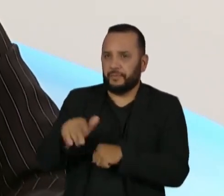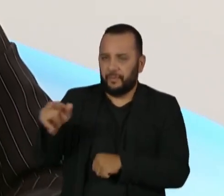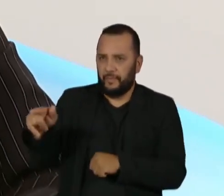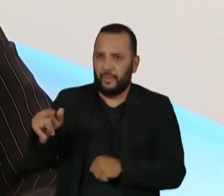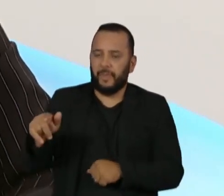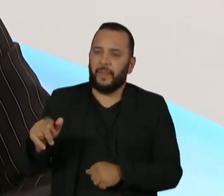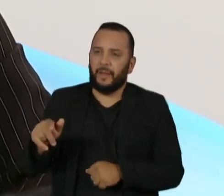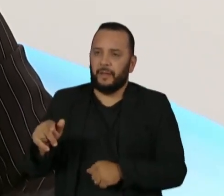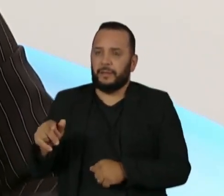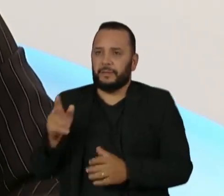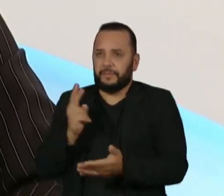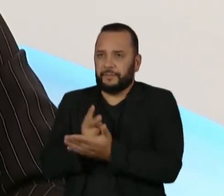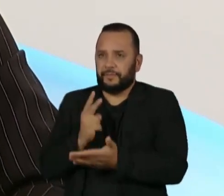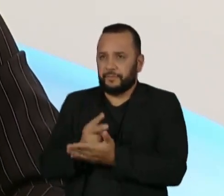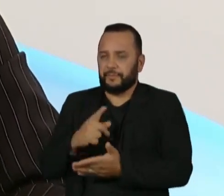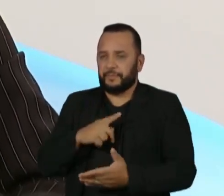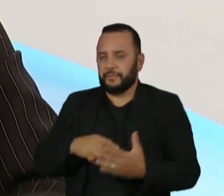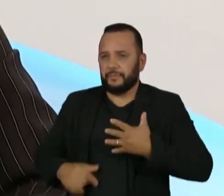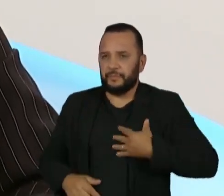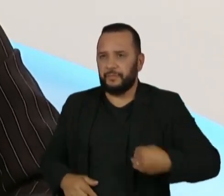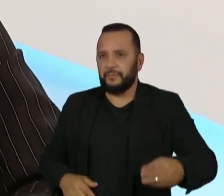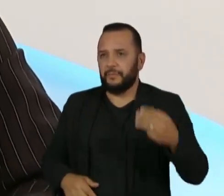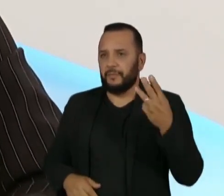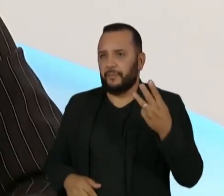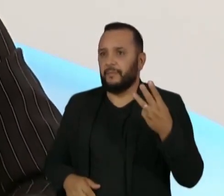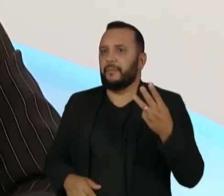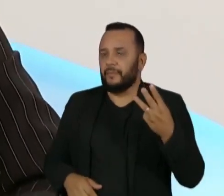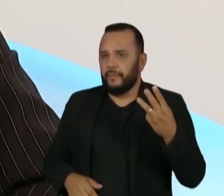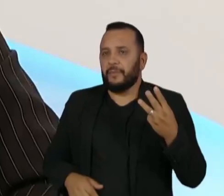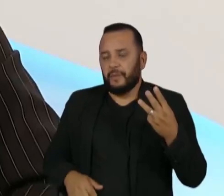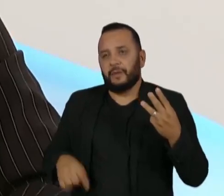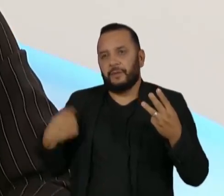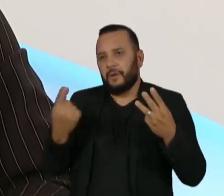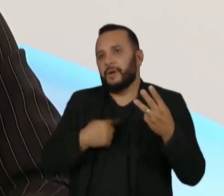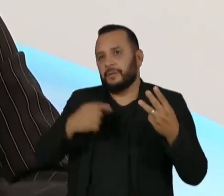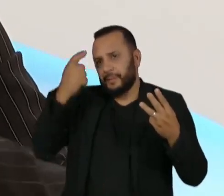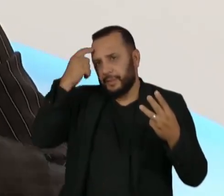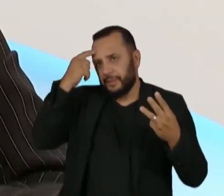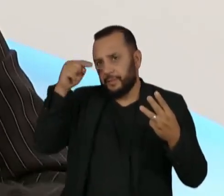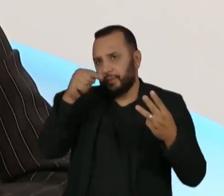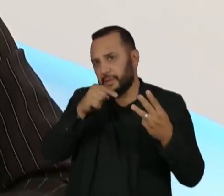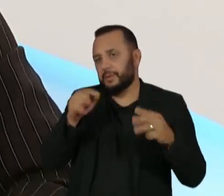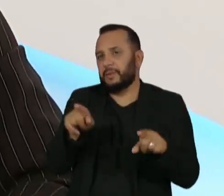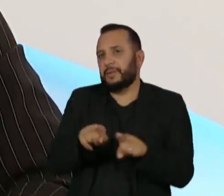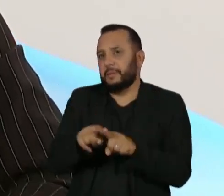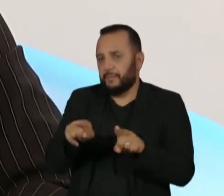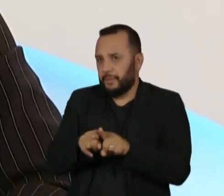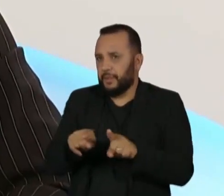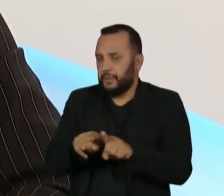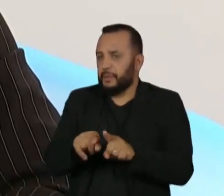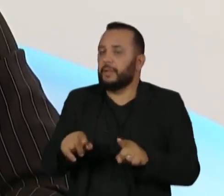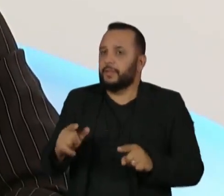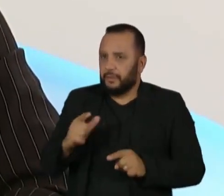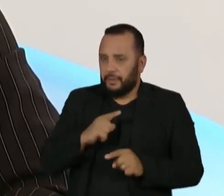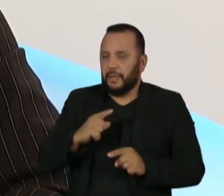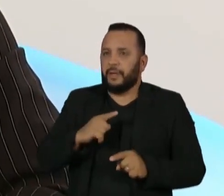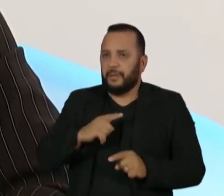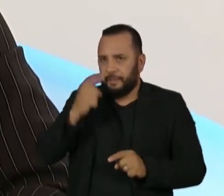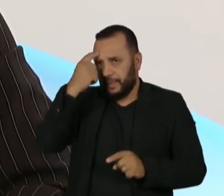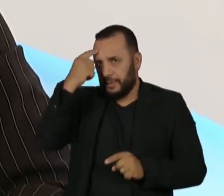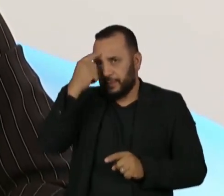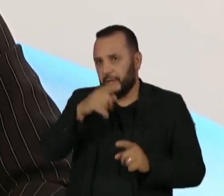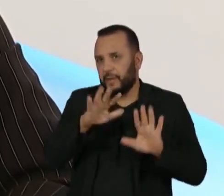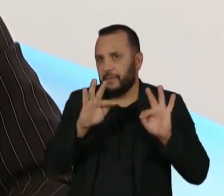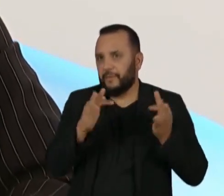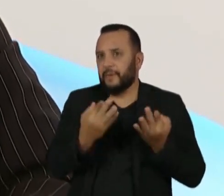eh três filhos pequenos e a gente isso a gente levou muito em consideração também né existe toda uma uma estrutura ali